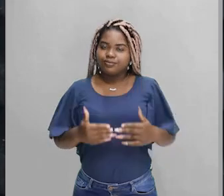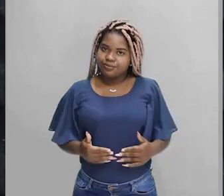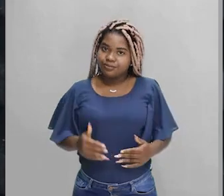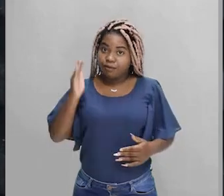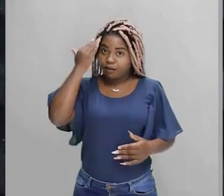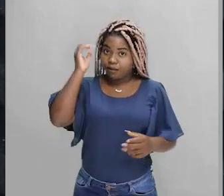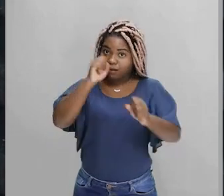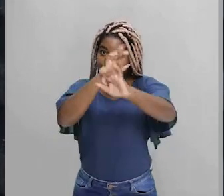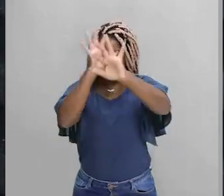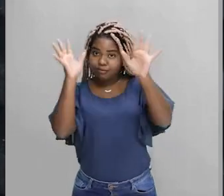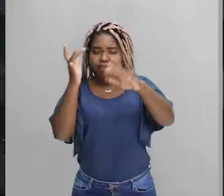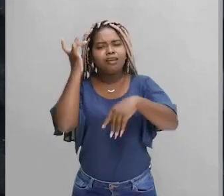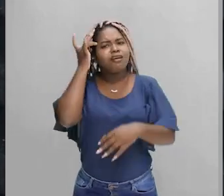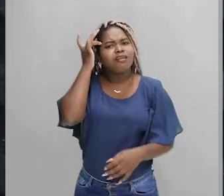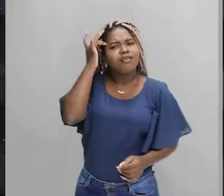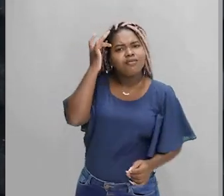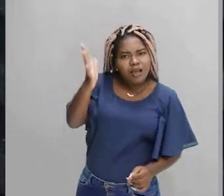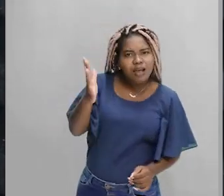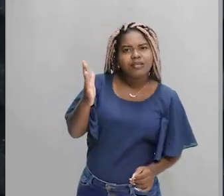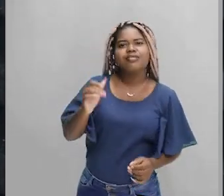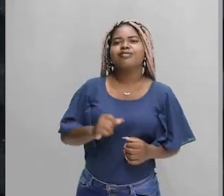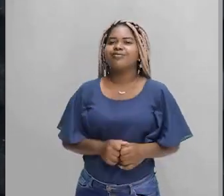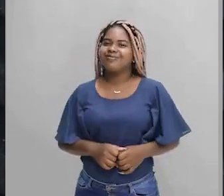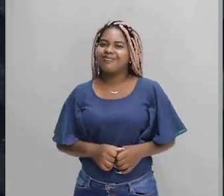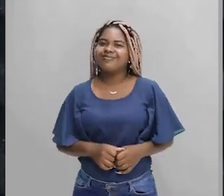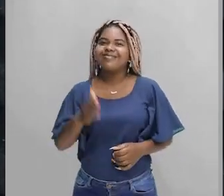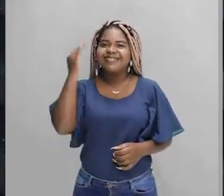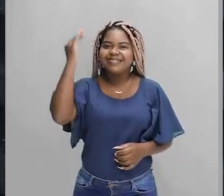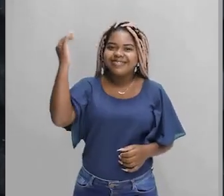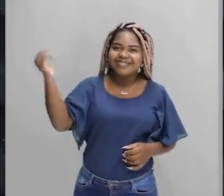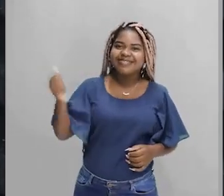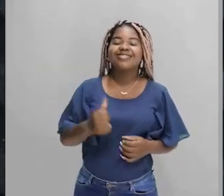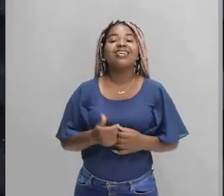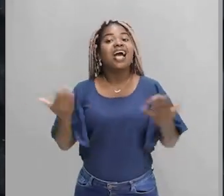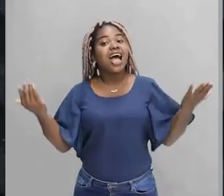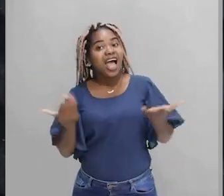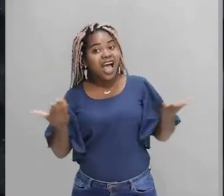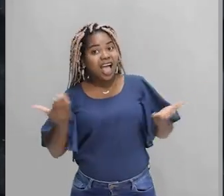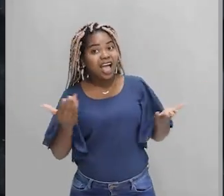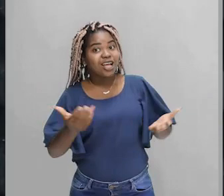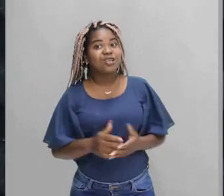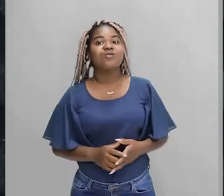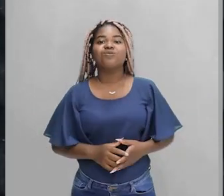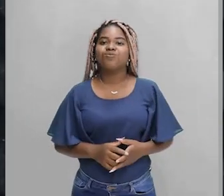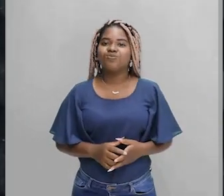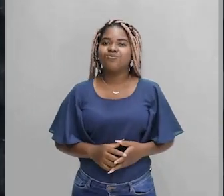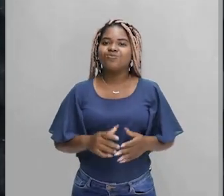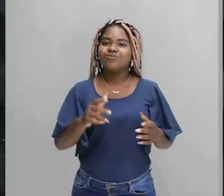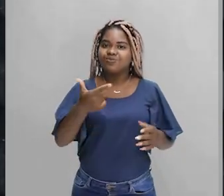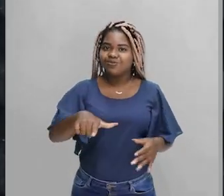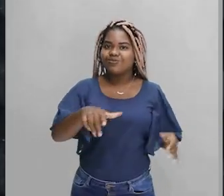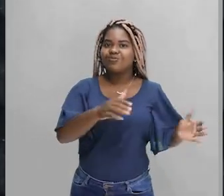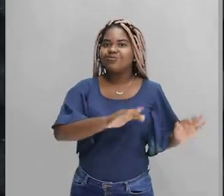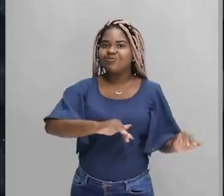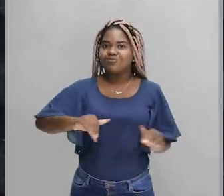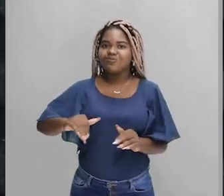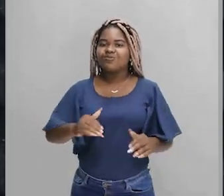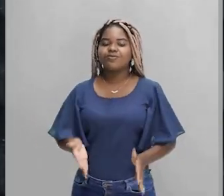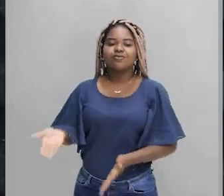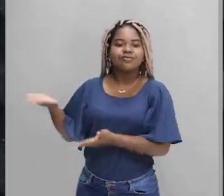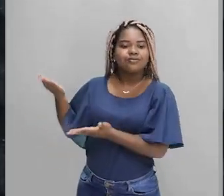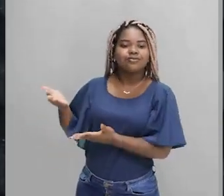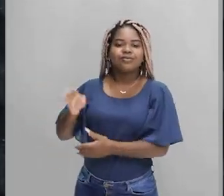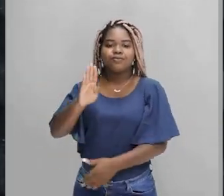respirou. Ah, Marcos, isso aí é facinho, galera, é sucesso. Agora vem comigo entender a próxima estrutura, que são as